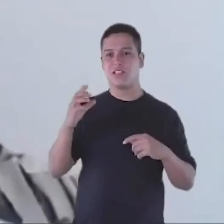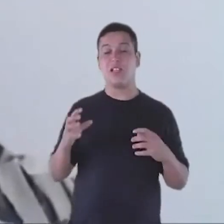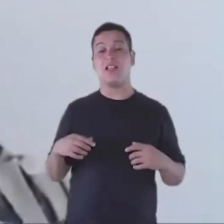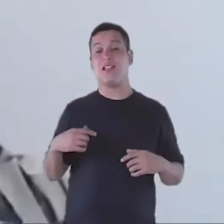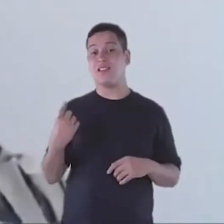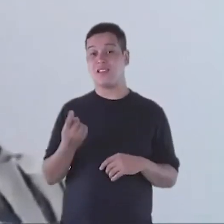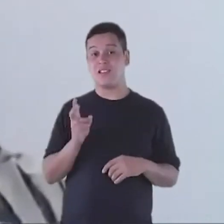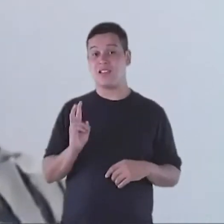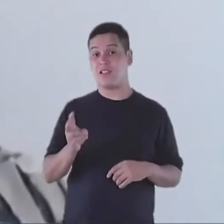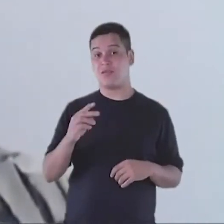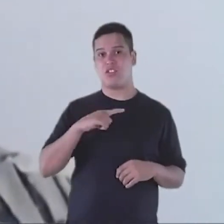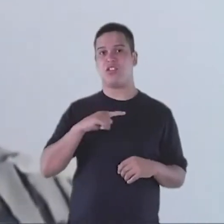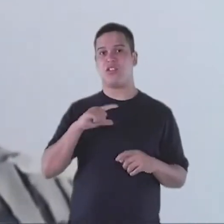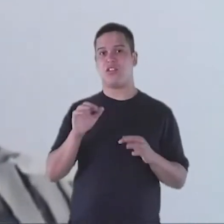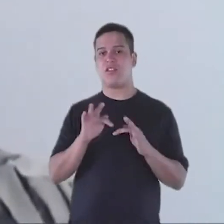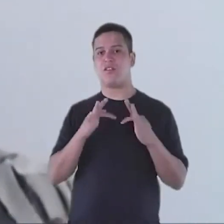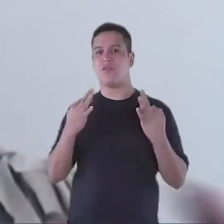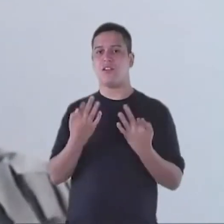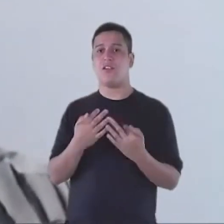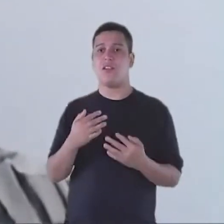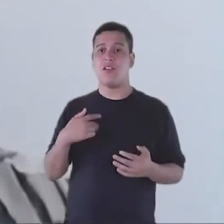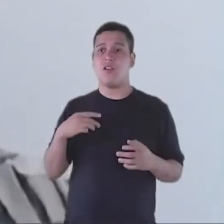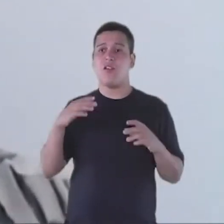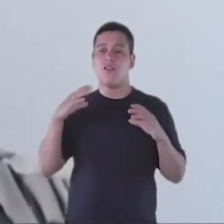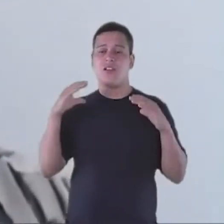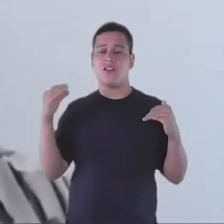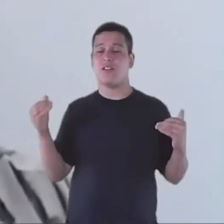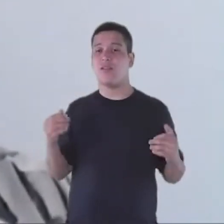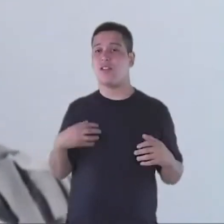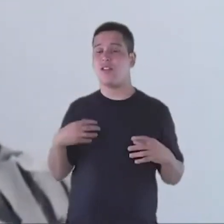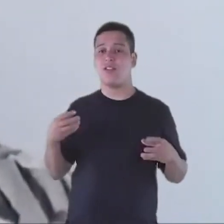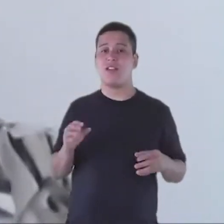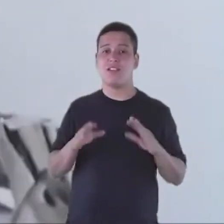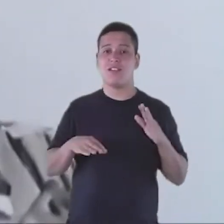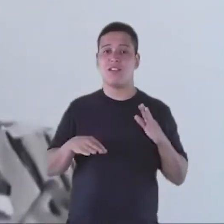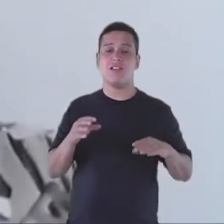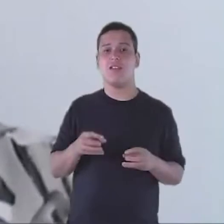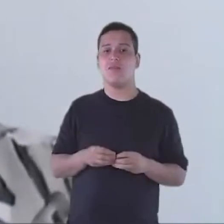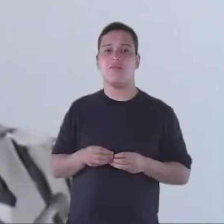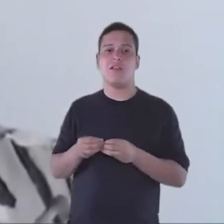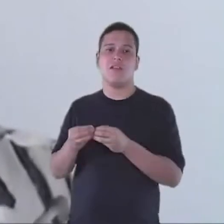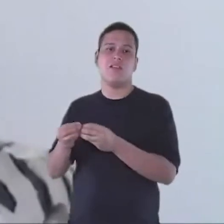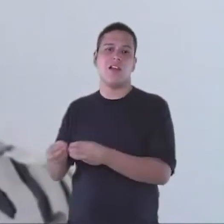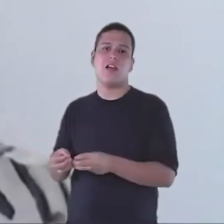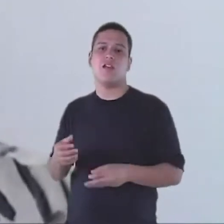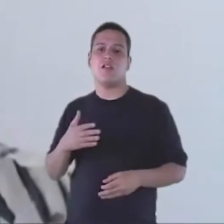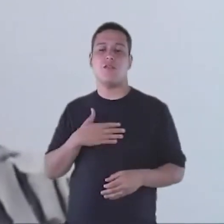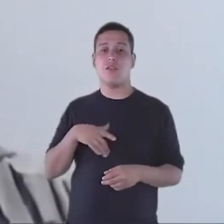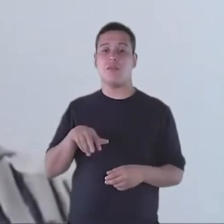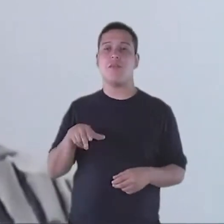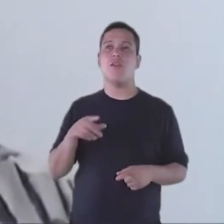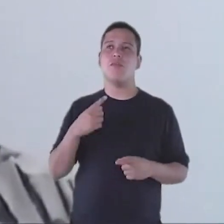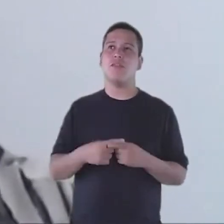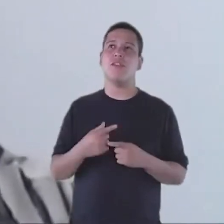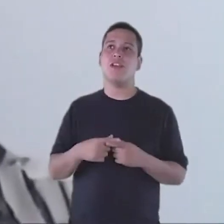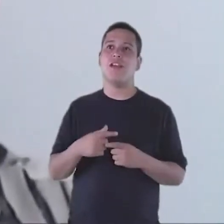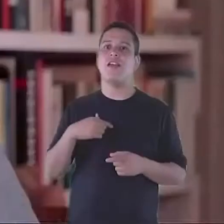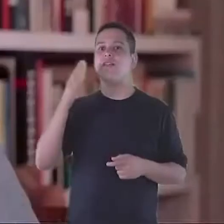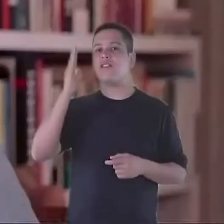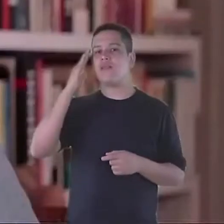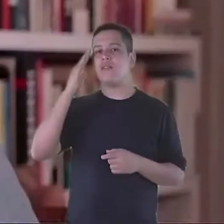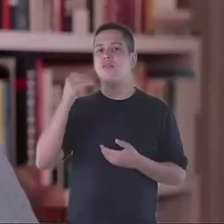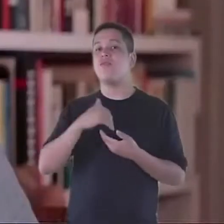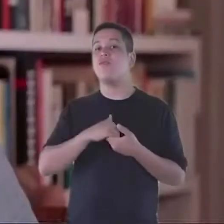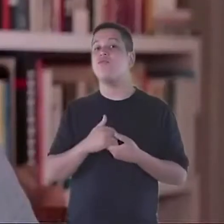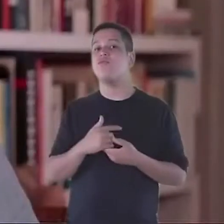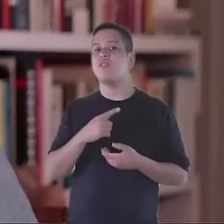eu deixava o último bolinho para o irmão, tudo com pena, porque eu era o mais amado pela mãe. Mas você sabe se Pode ela ficar